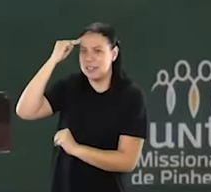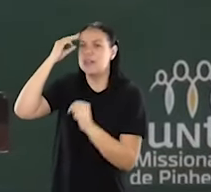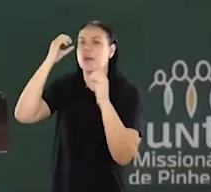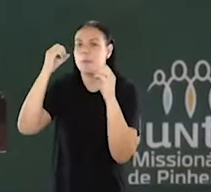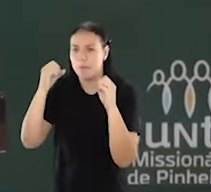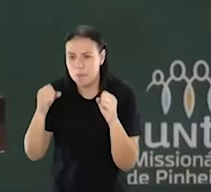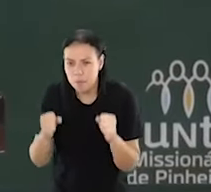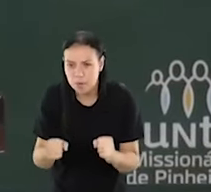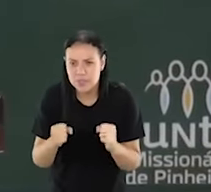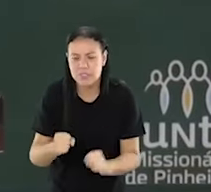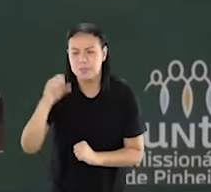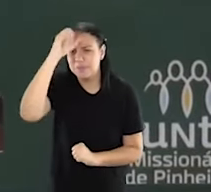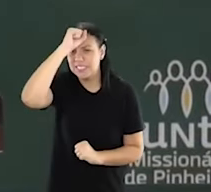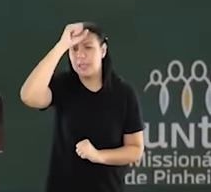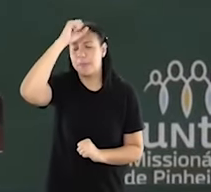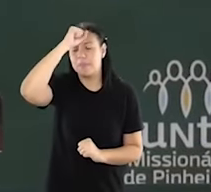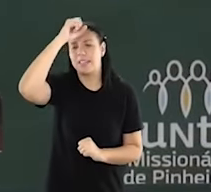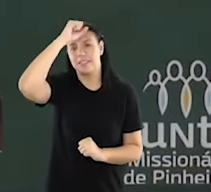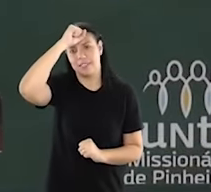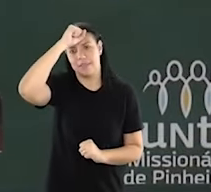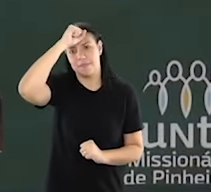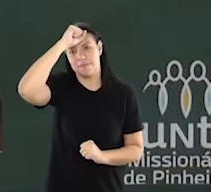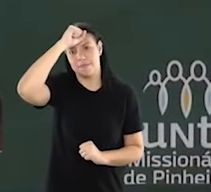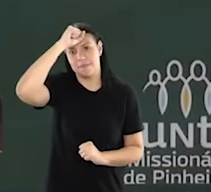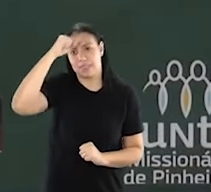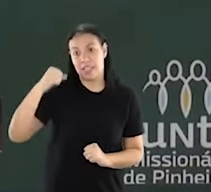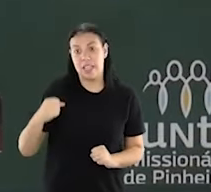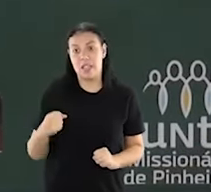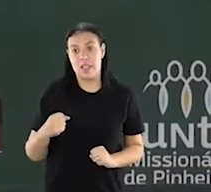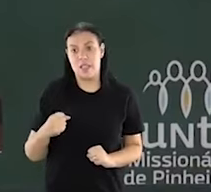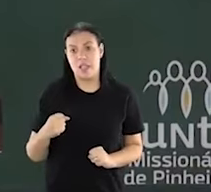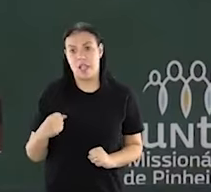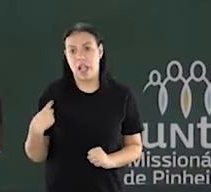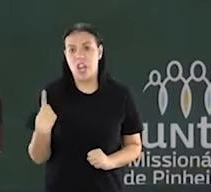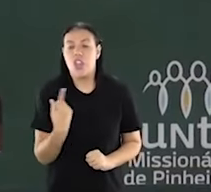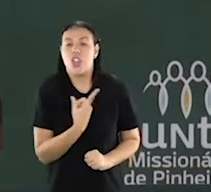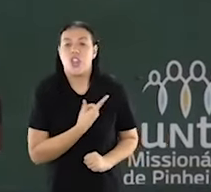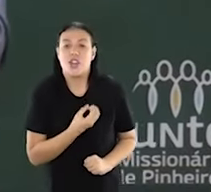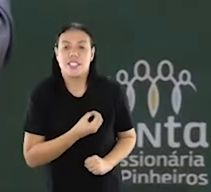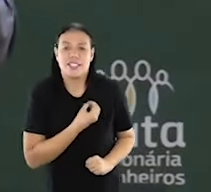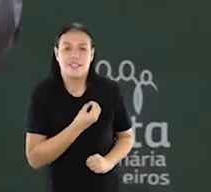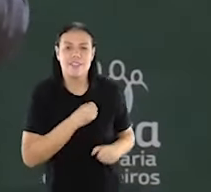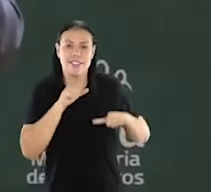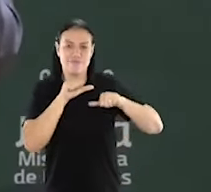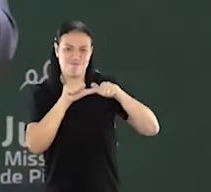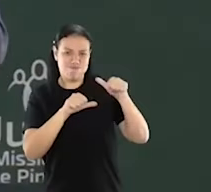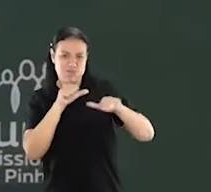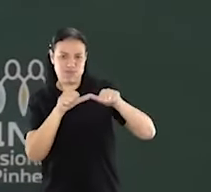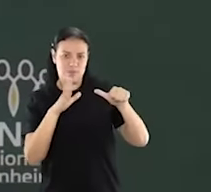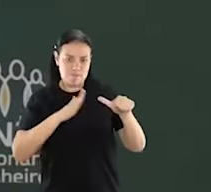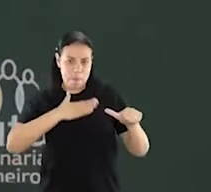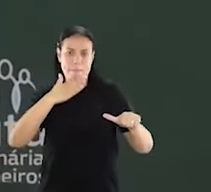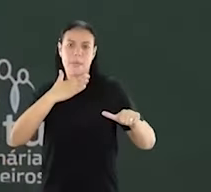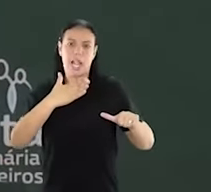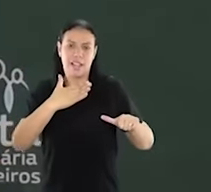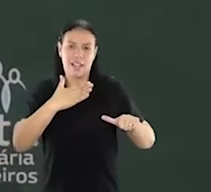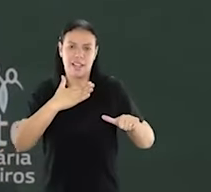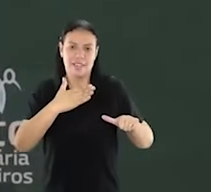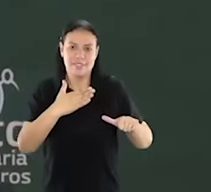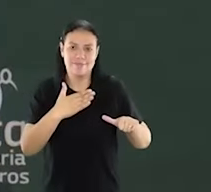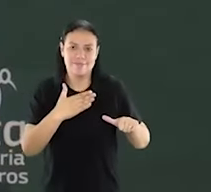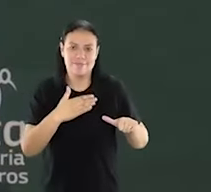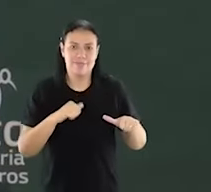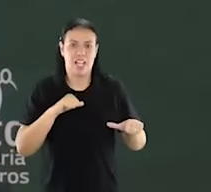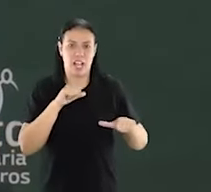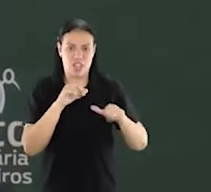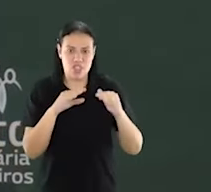possamos aprender lições que vão impactar a nossa vida, a nossa família, a nossa igreja, a nossa